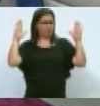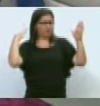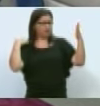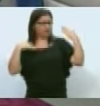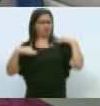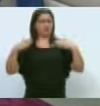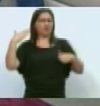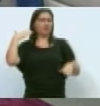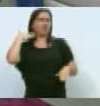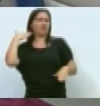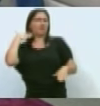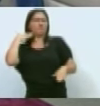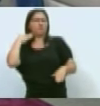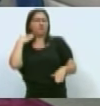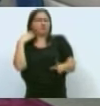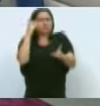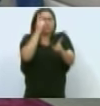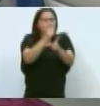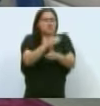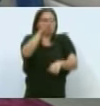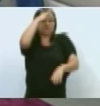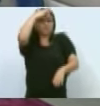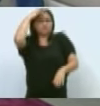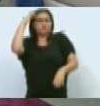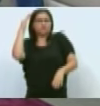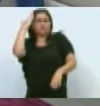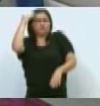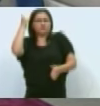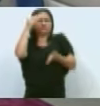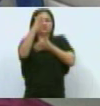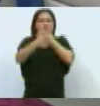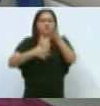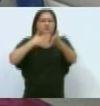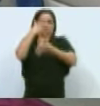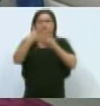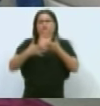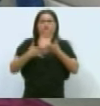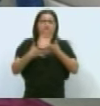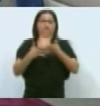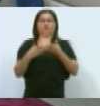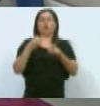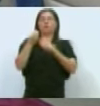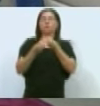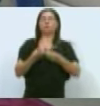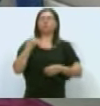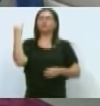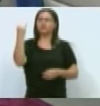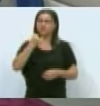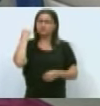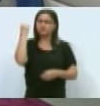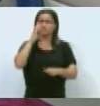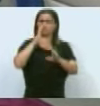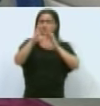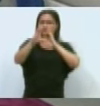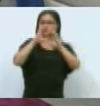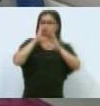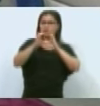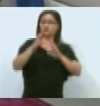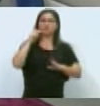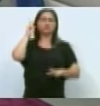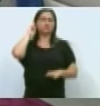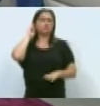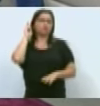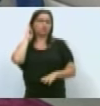difícil a gente encontrar alguém que saiba fazer a linguagem dos sinais. E ela é realmente fundamental para a comunicação. É o que a gente